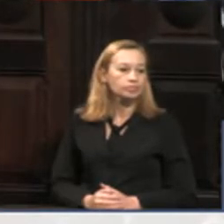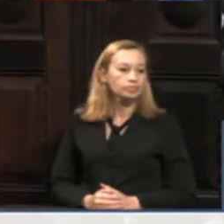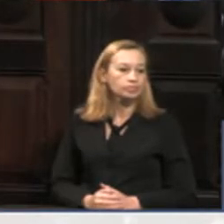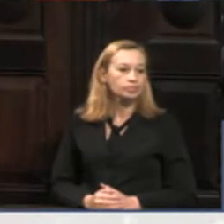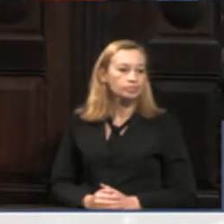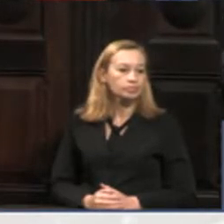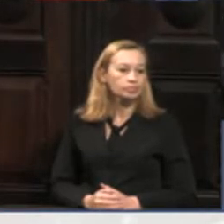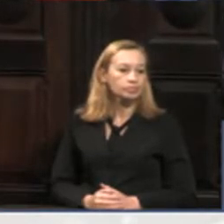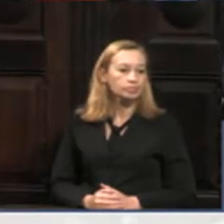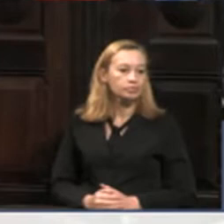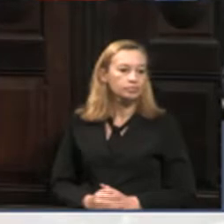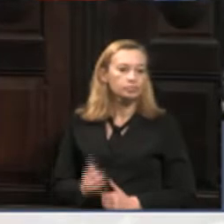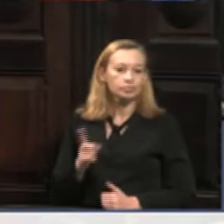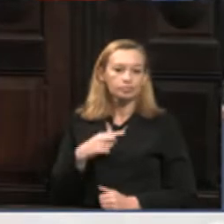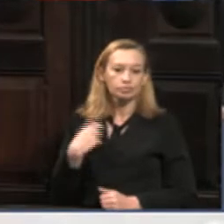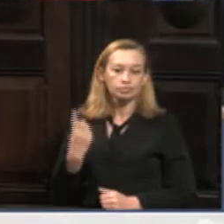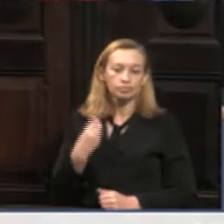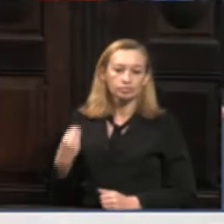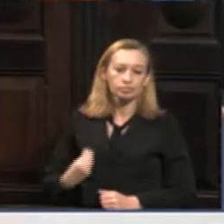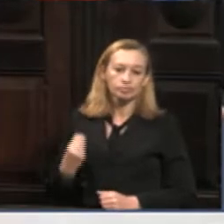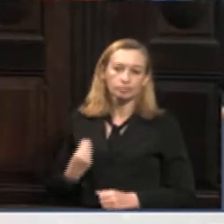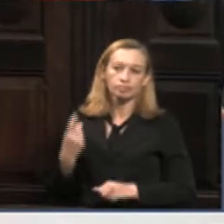que nós estamos vivendo